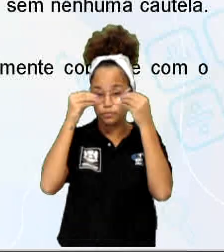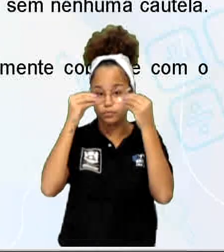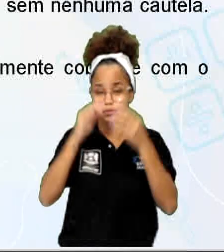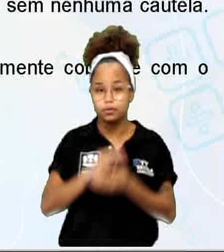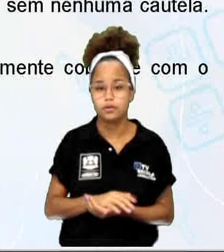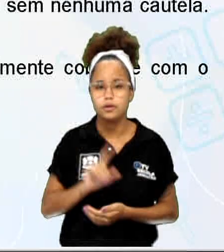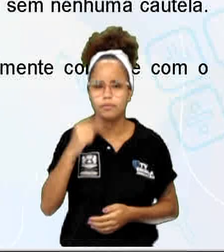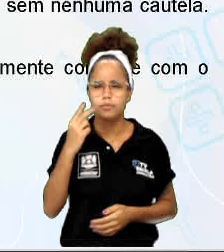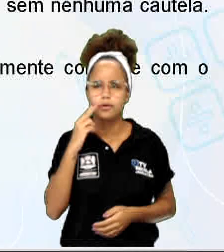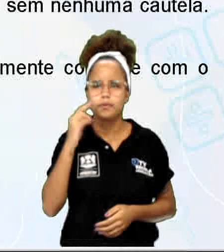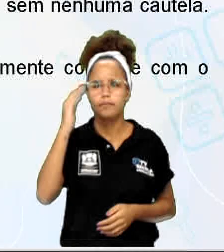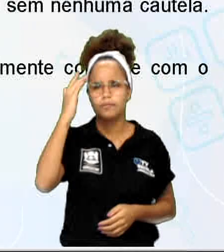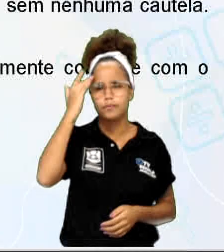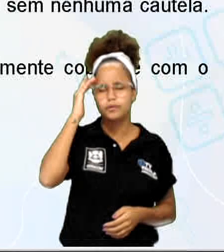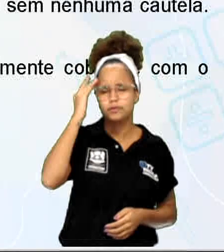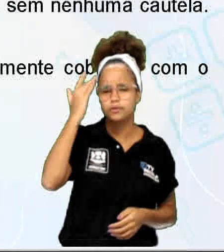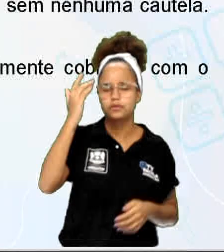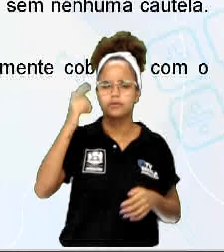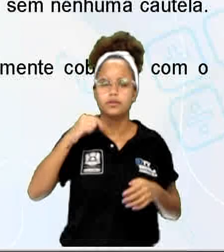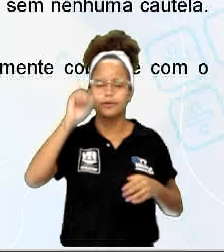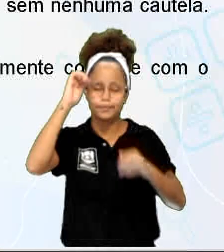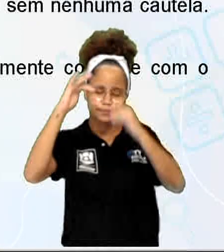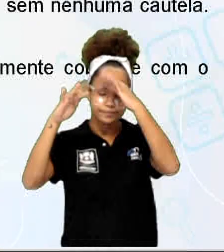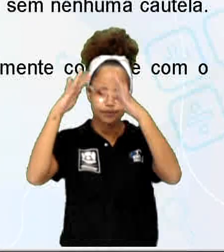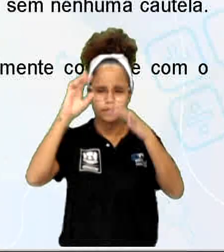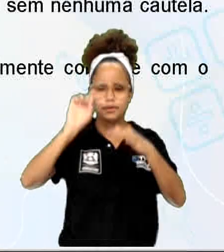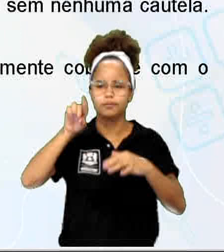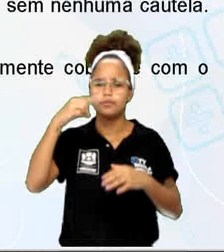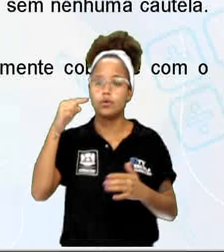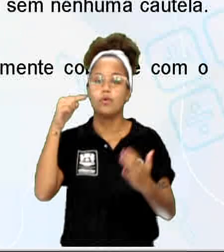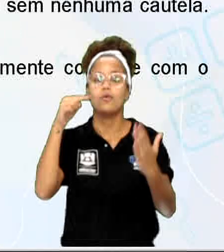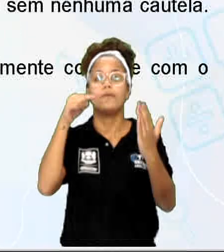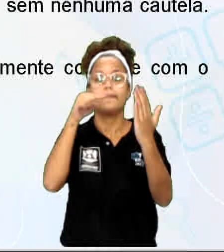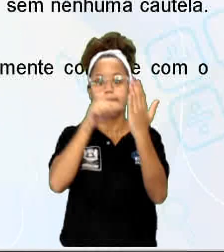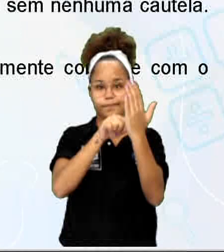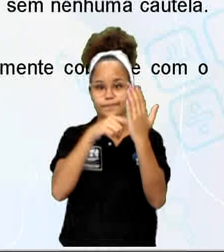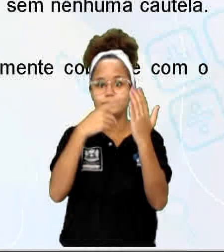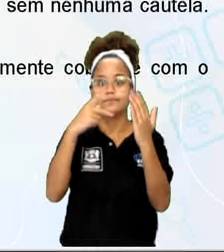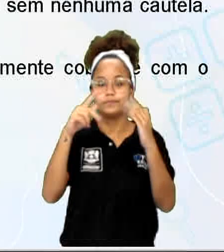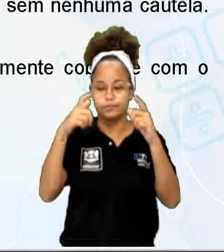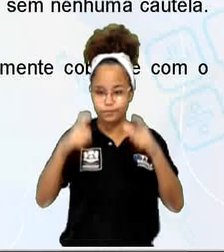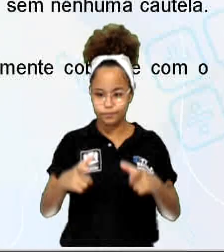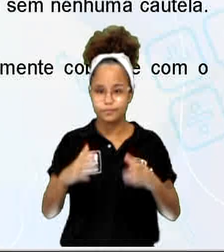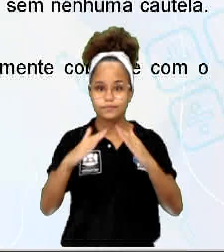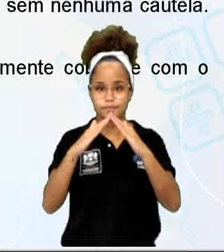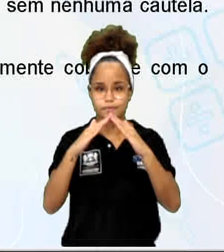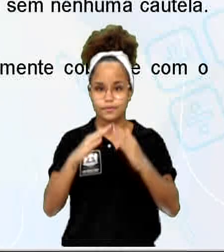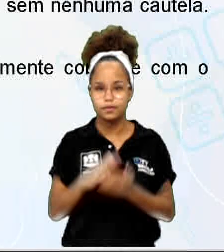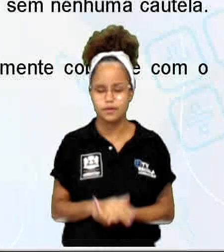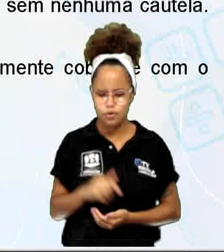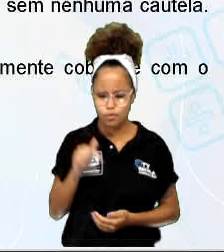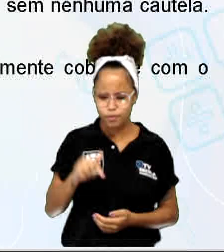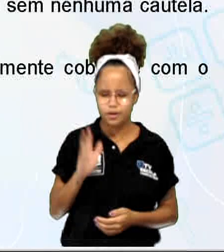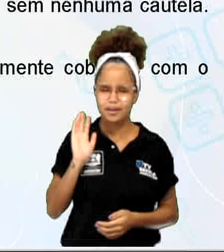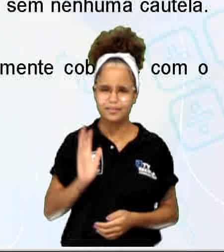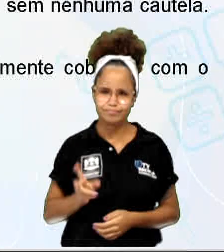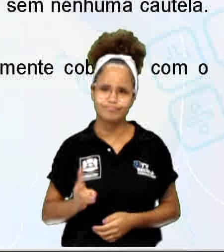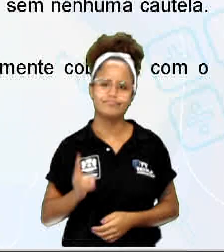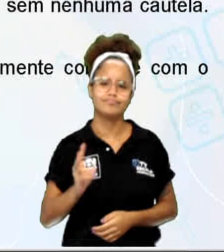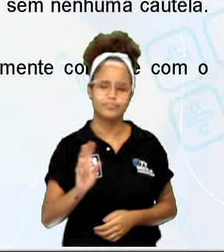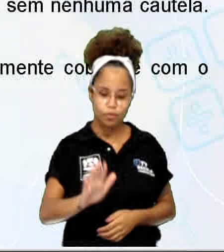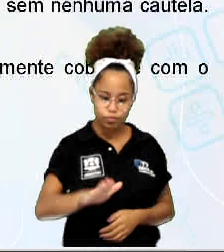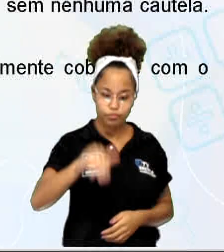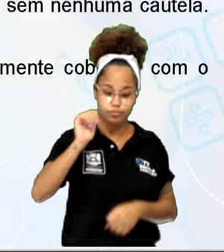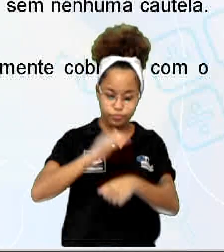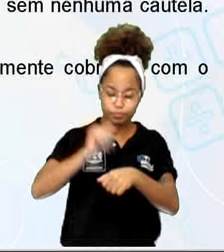momentânea ilusão de que sonhava. Depois, experimentou apertar o botão do seu andar. Lá embaixo, continuavam a chamar o